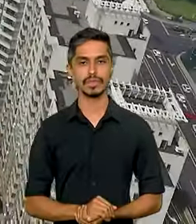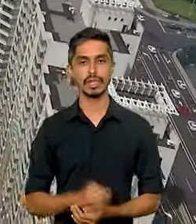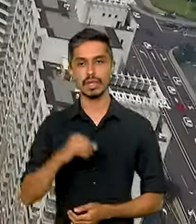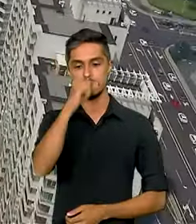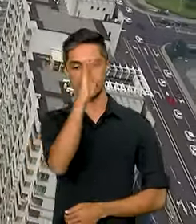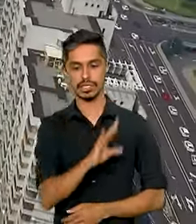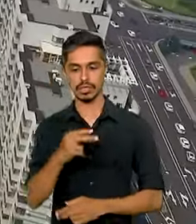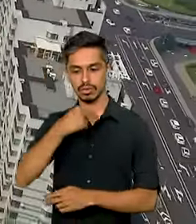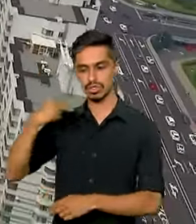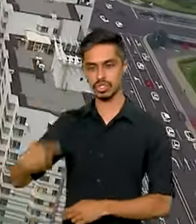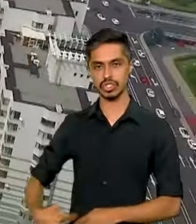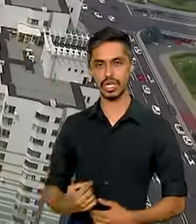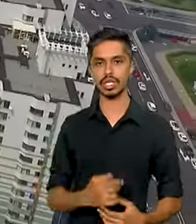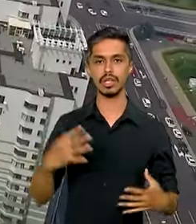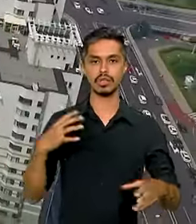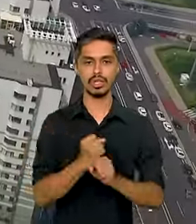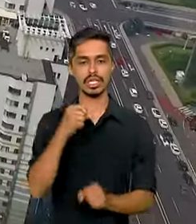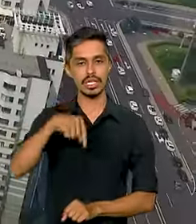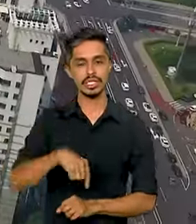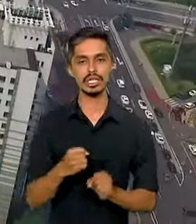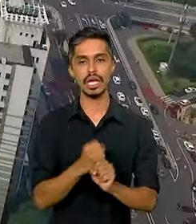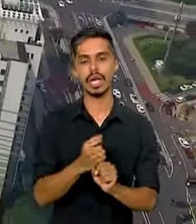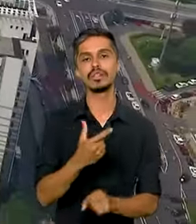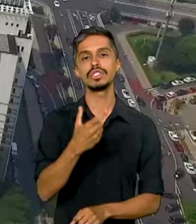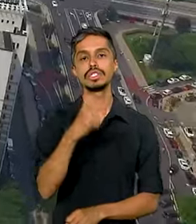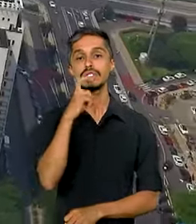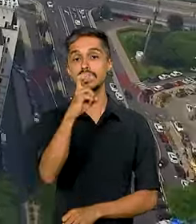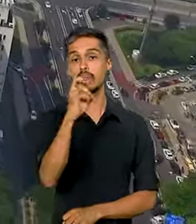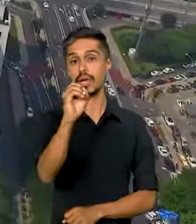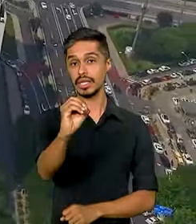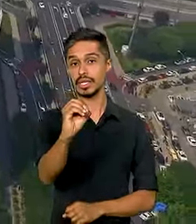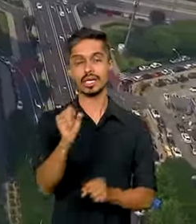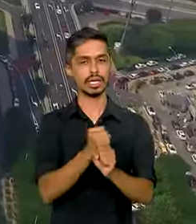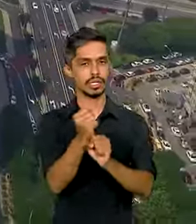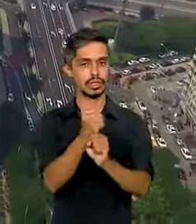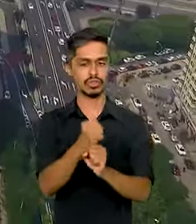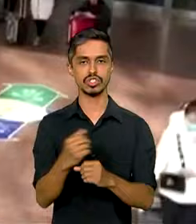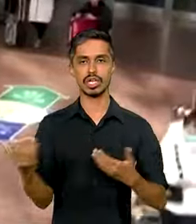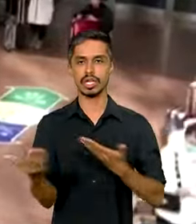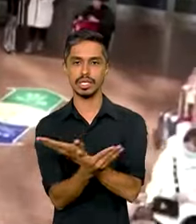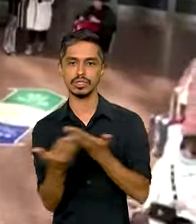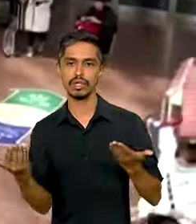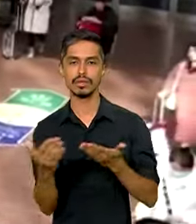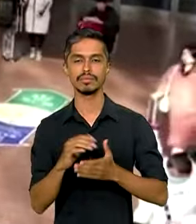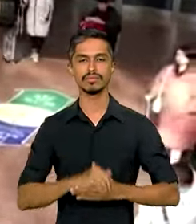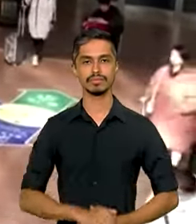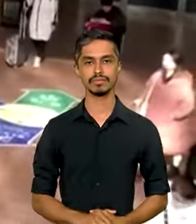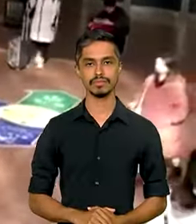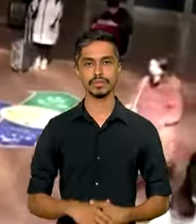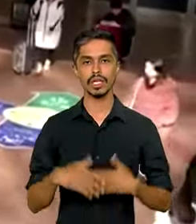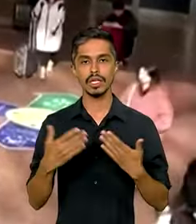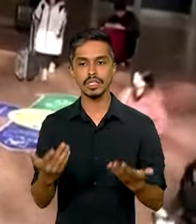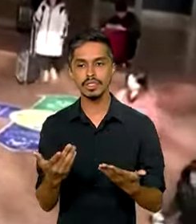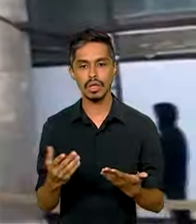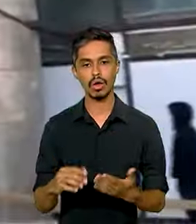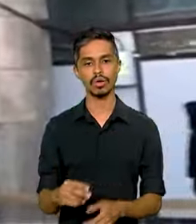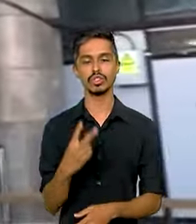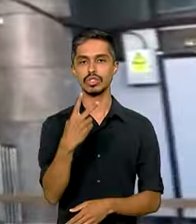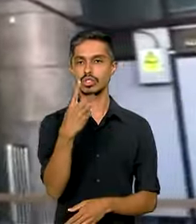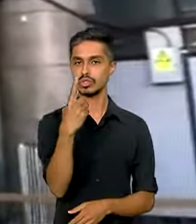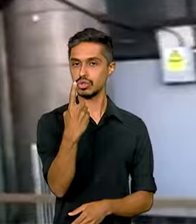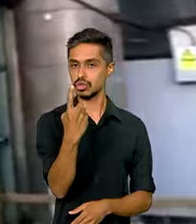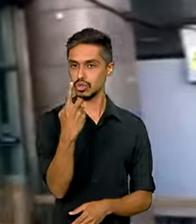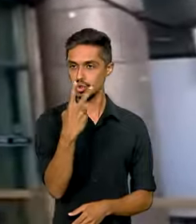China completam este ano 50 anos de relacionamento bilateral. Em 2023, o